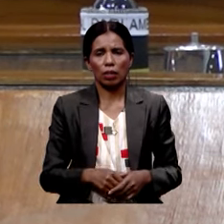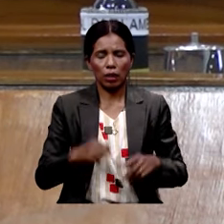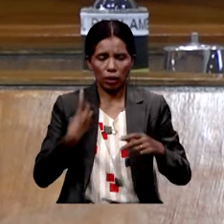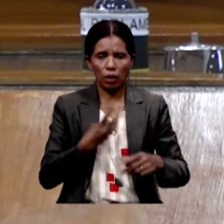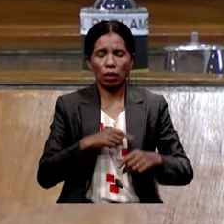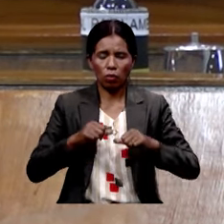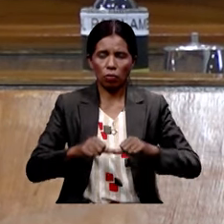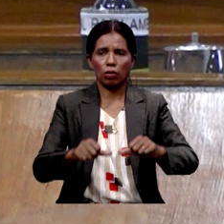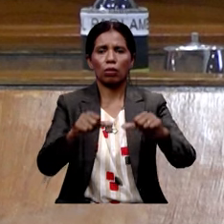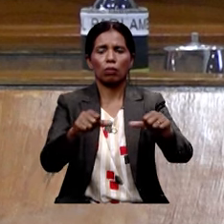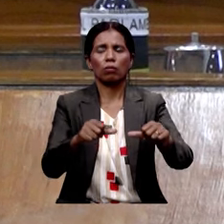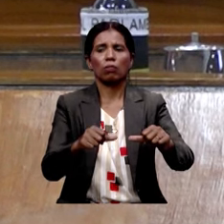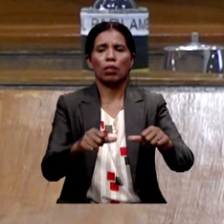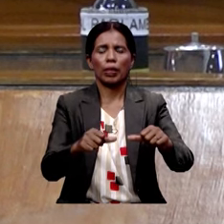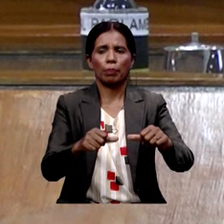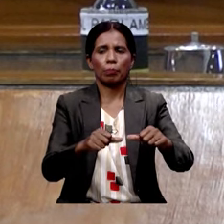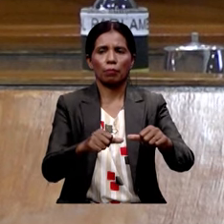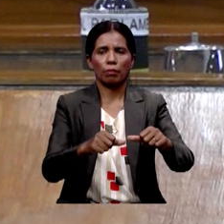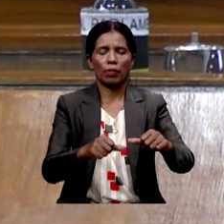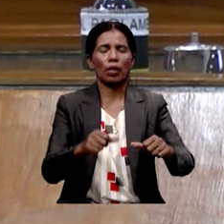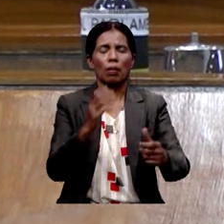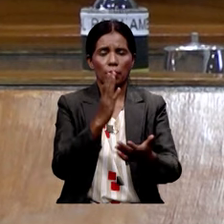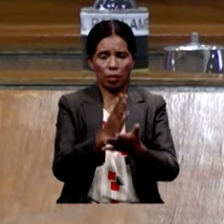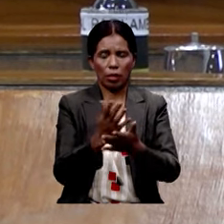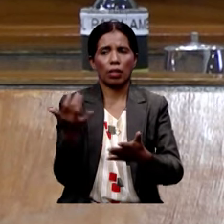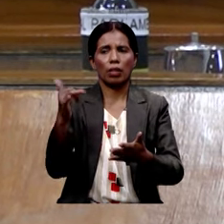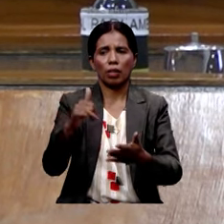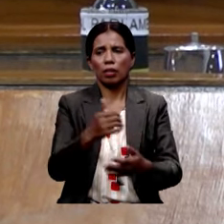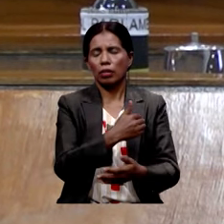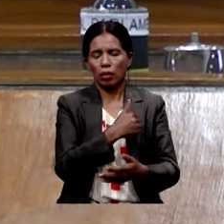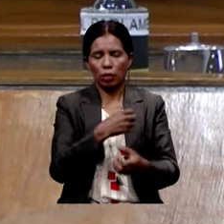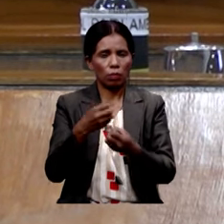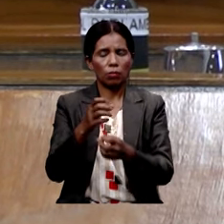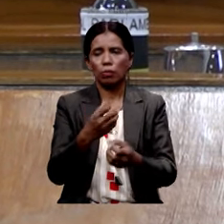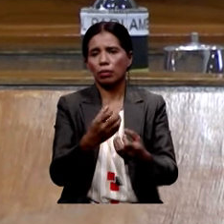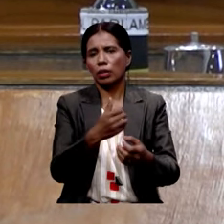continuação obra ser na beca, pendente ela, balo abandonado,